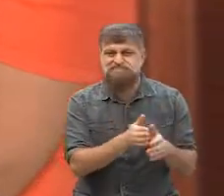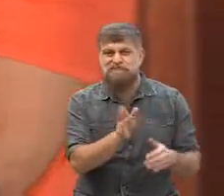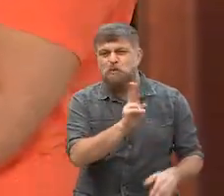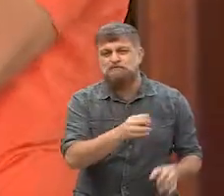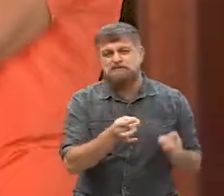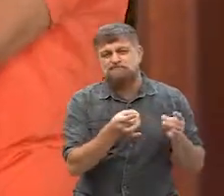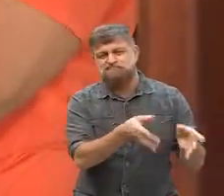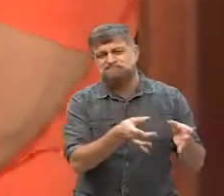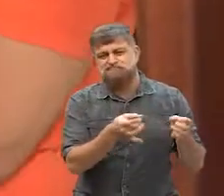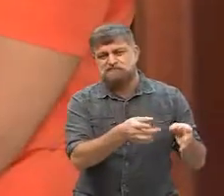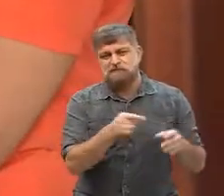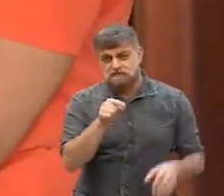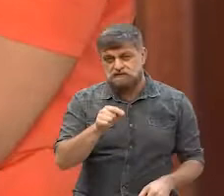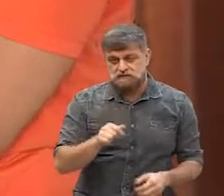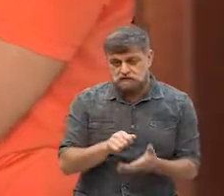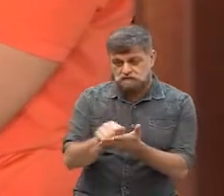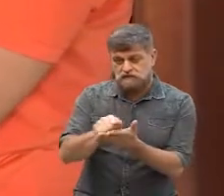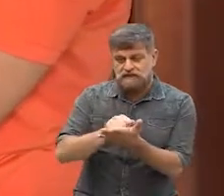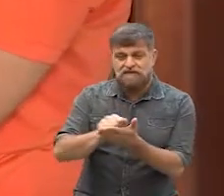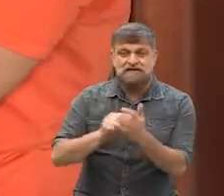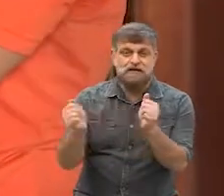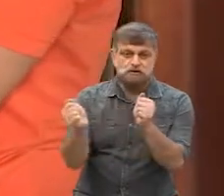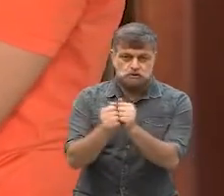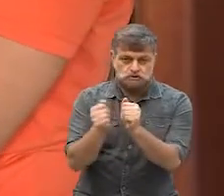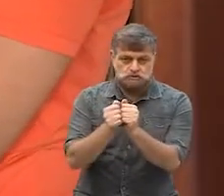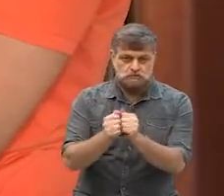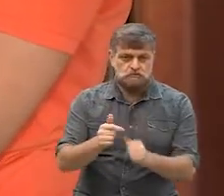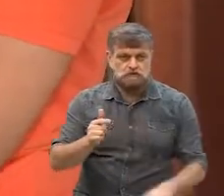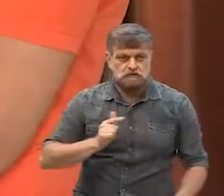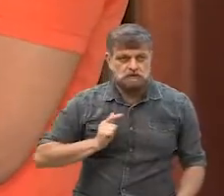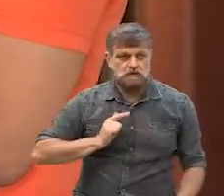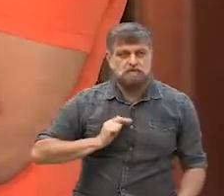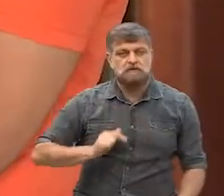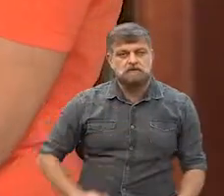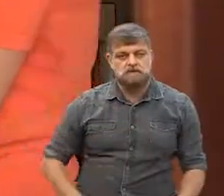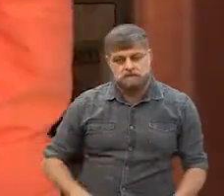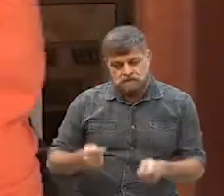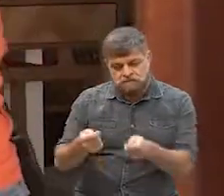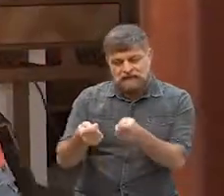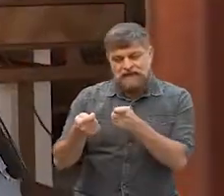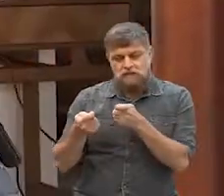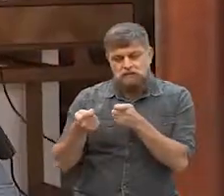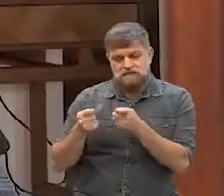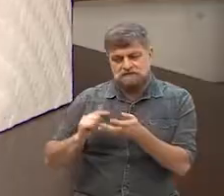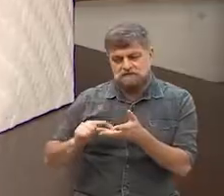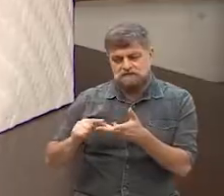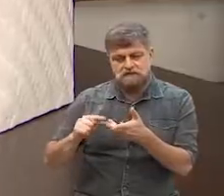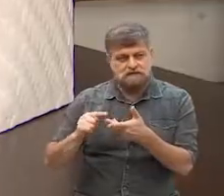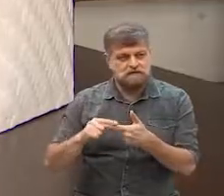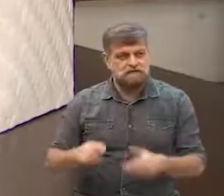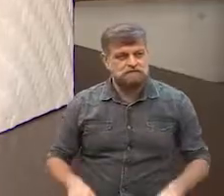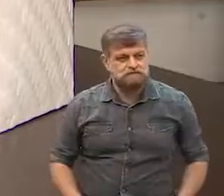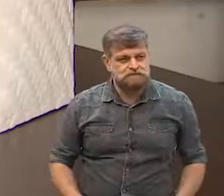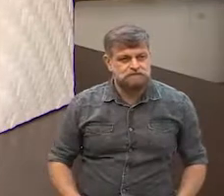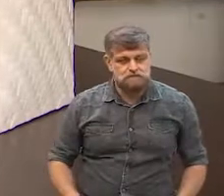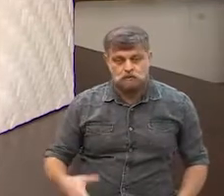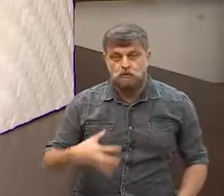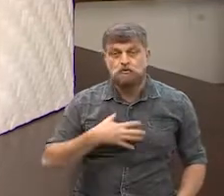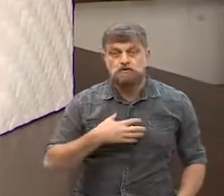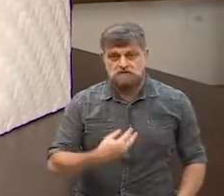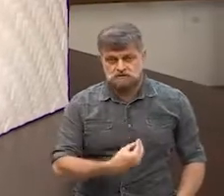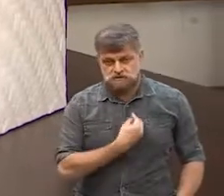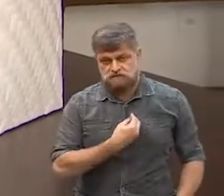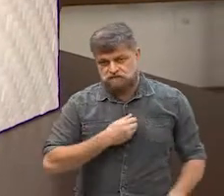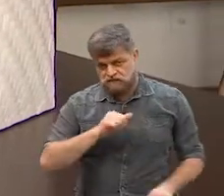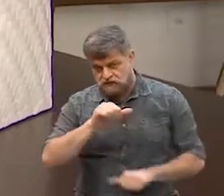lavar isso junto com outras coisas, e aí você está economizando muitas coisas. Mudança do estilo de vida